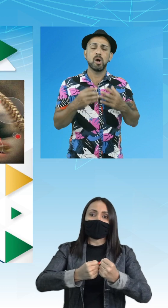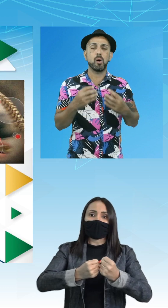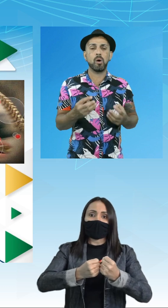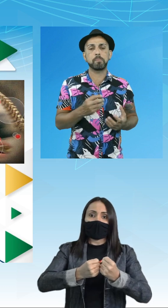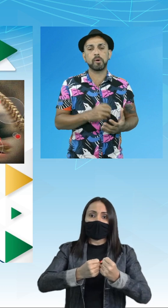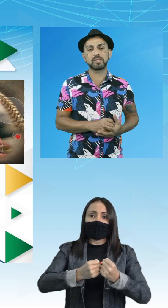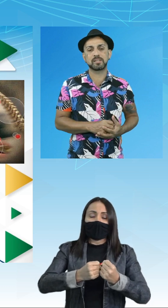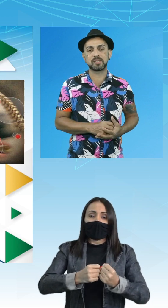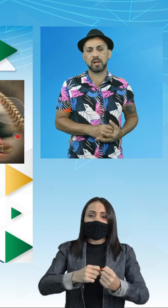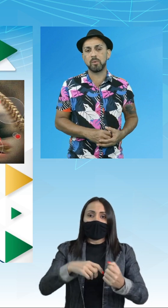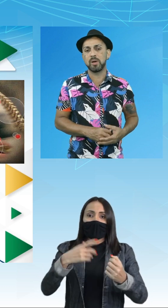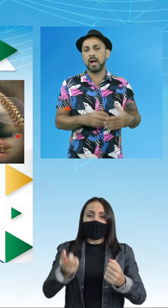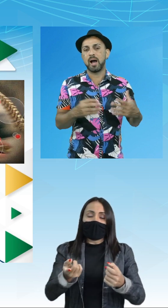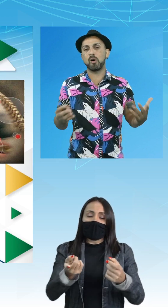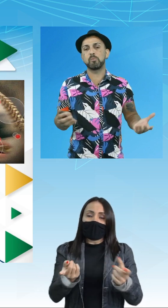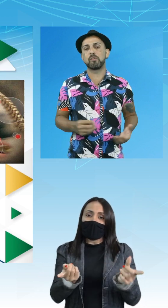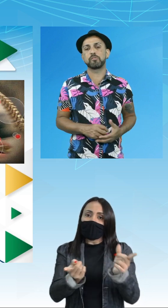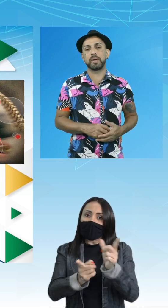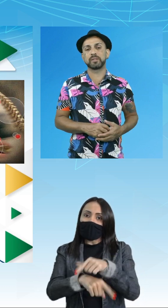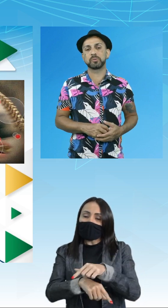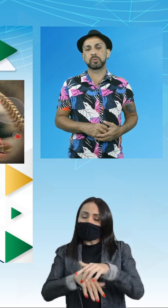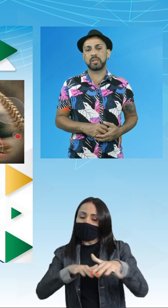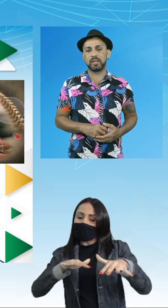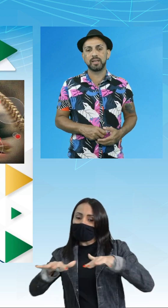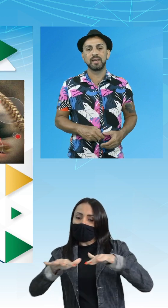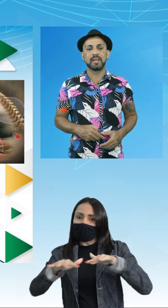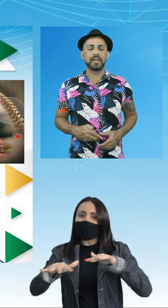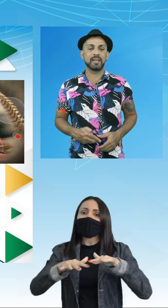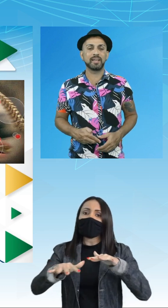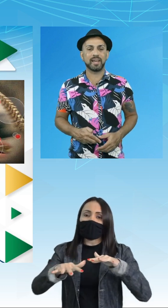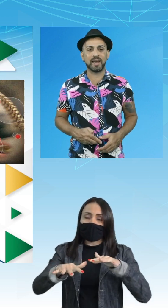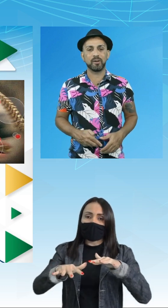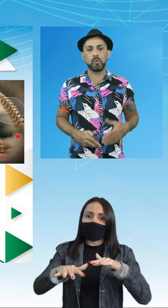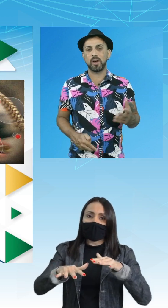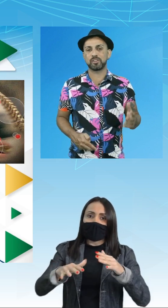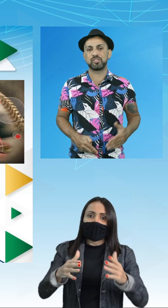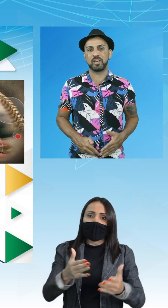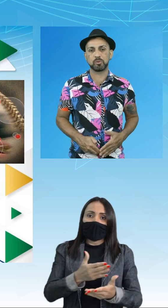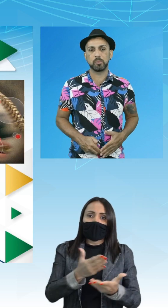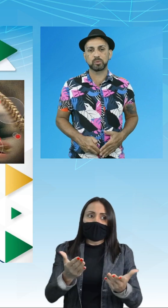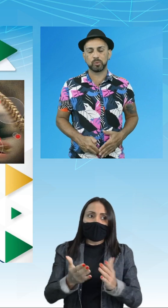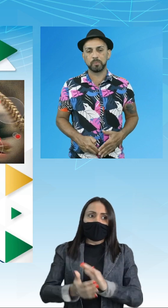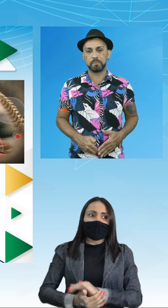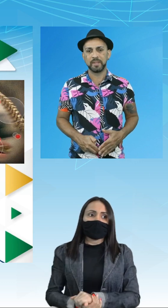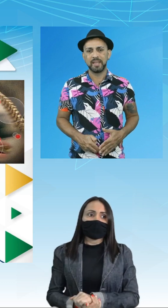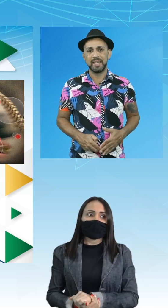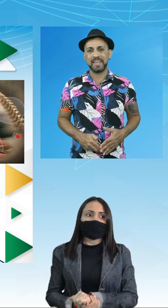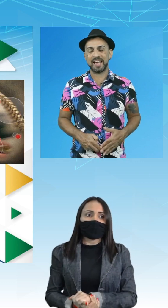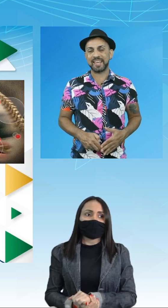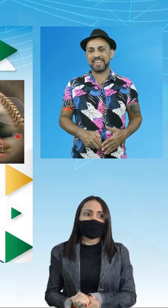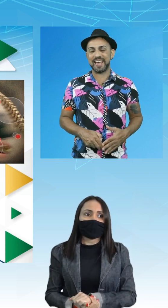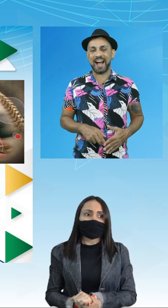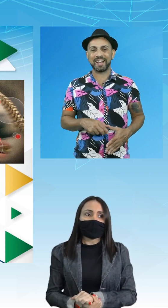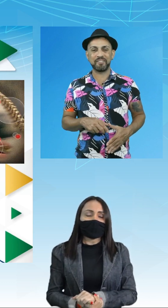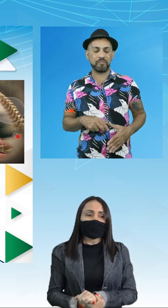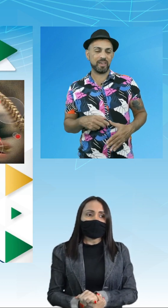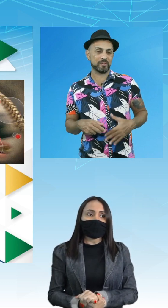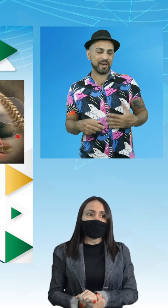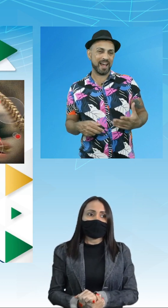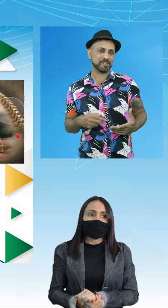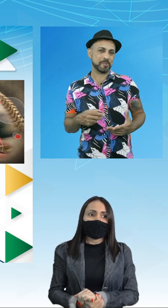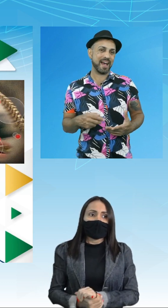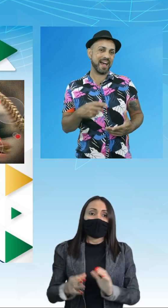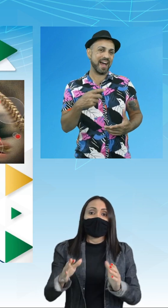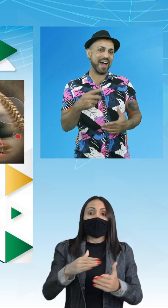uma oposição ao movimento do que ele é o agente motor. E aí vem,